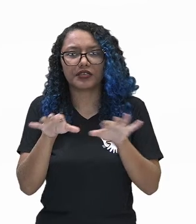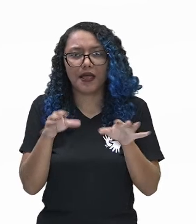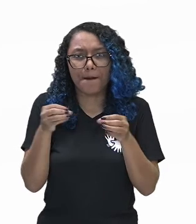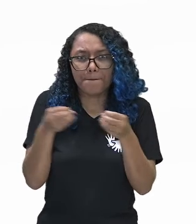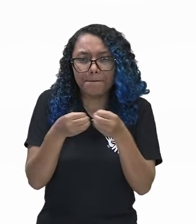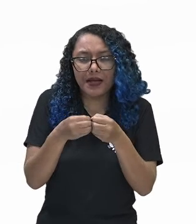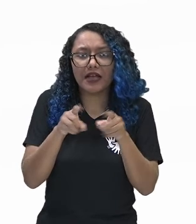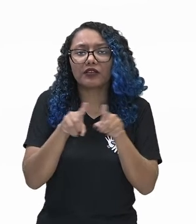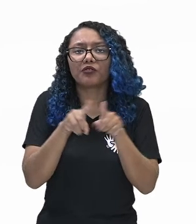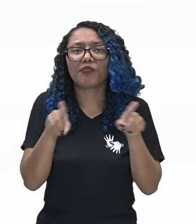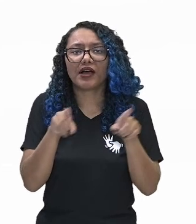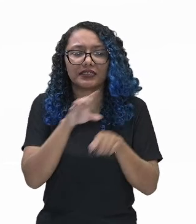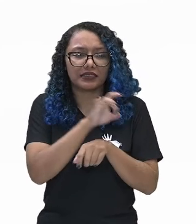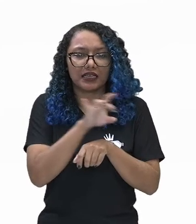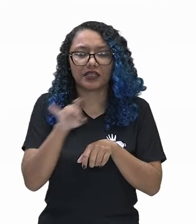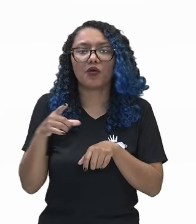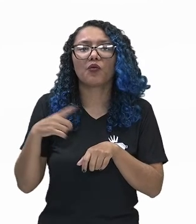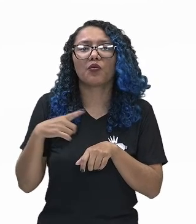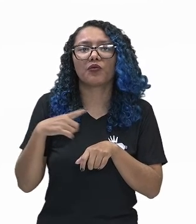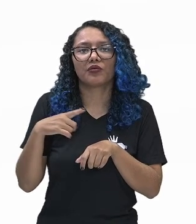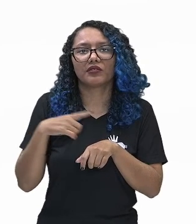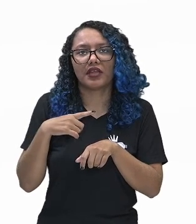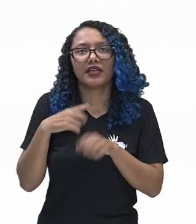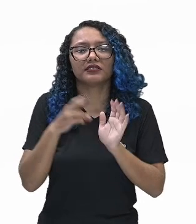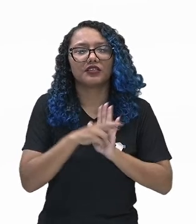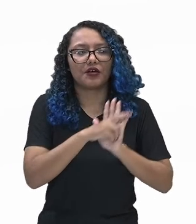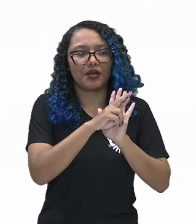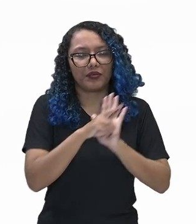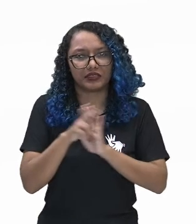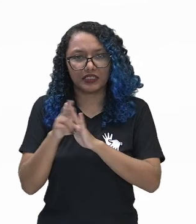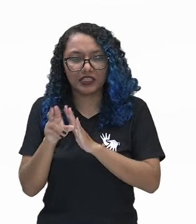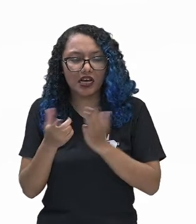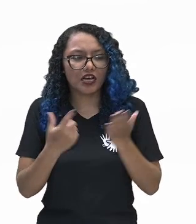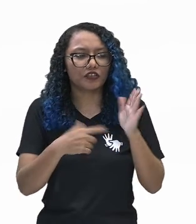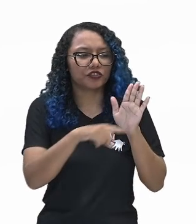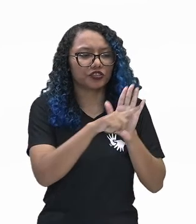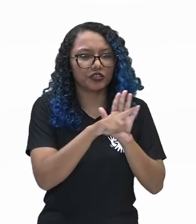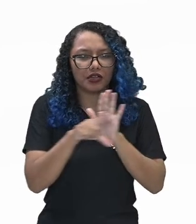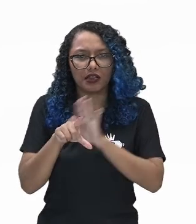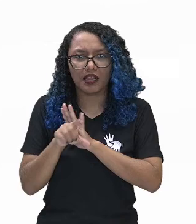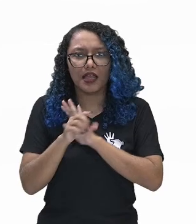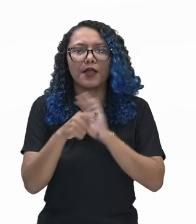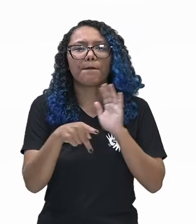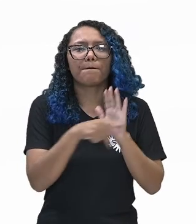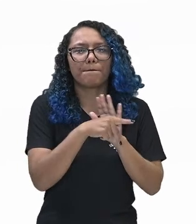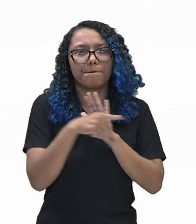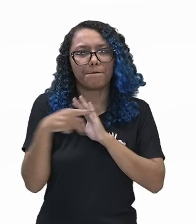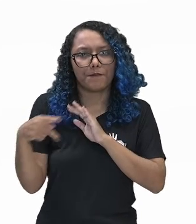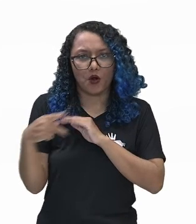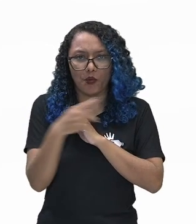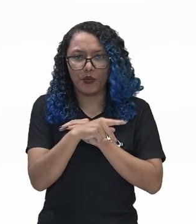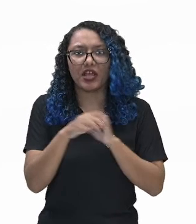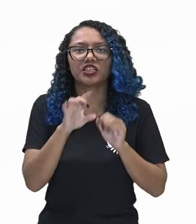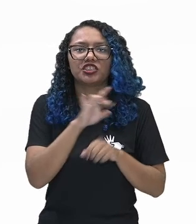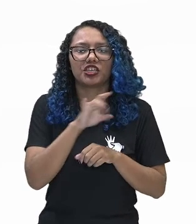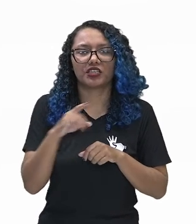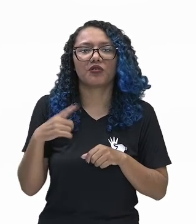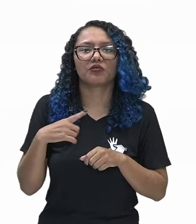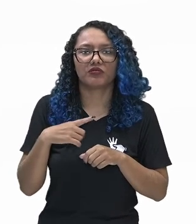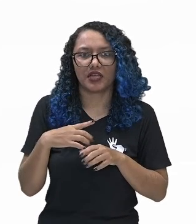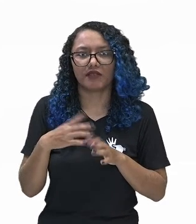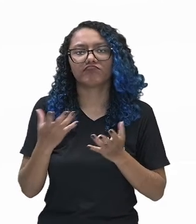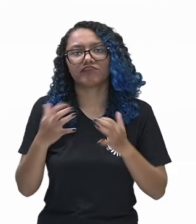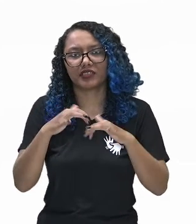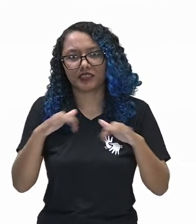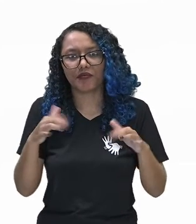um espaço desse tem as suas próprias leis, tá bom? Apesar dele estar separado ali, seja por uma